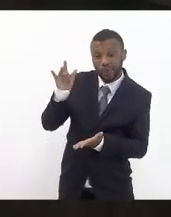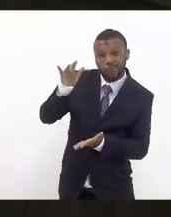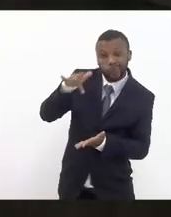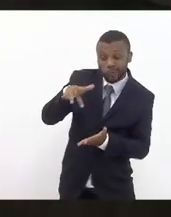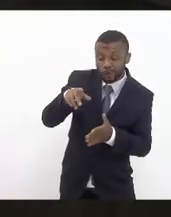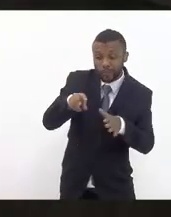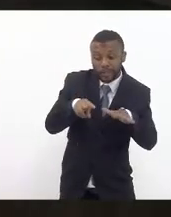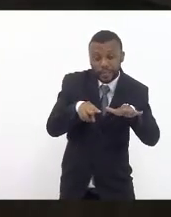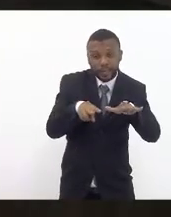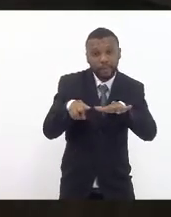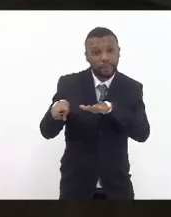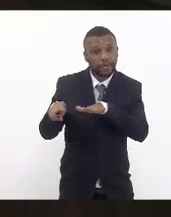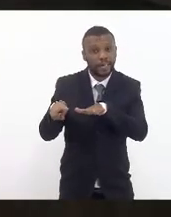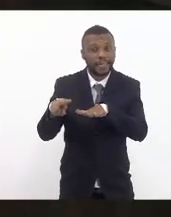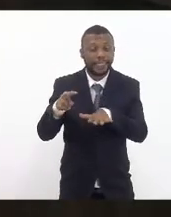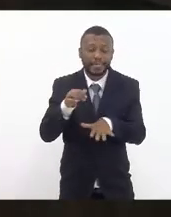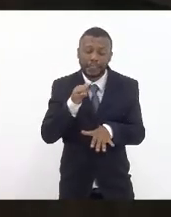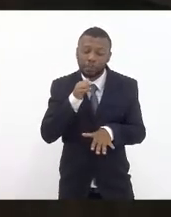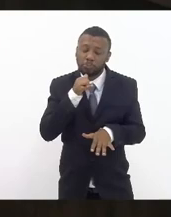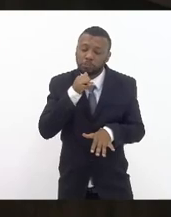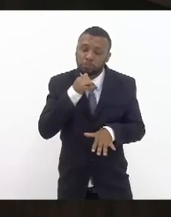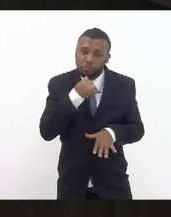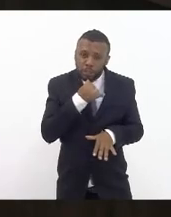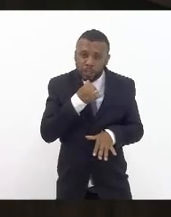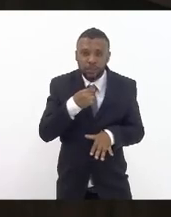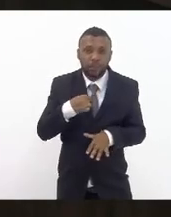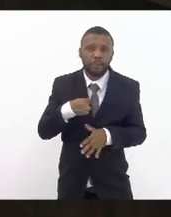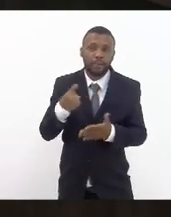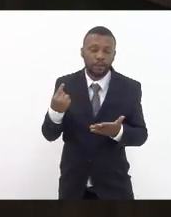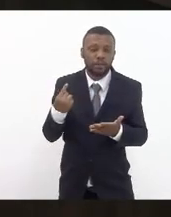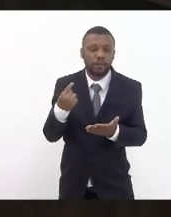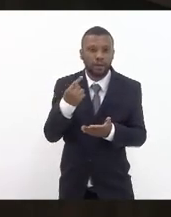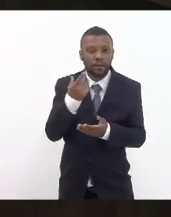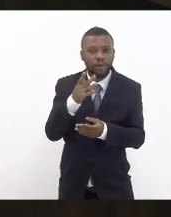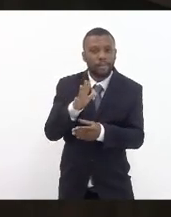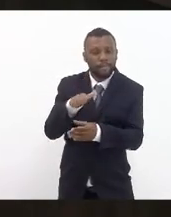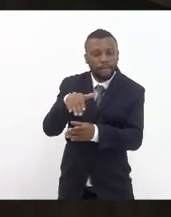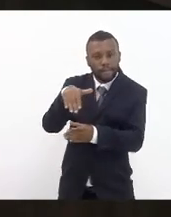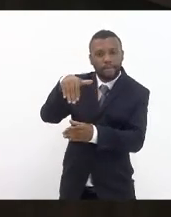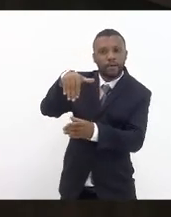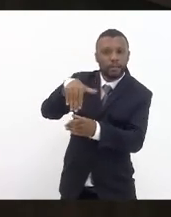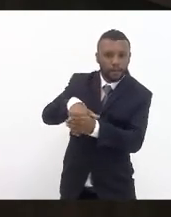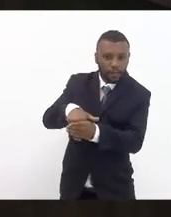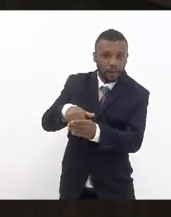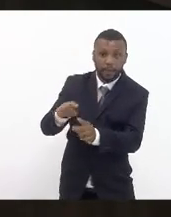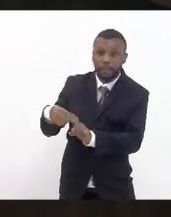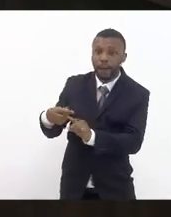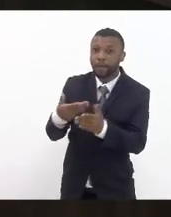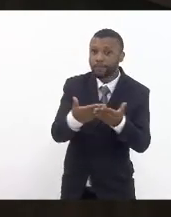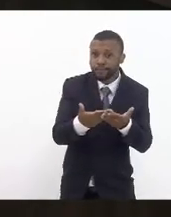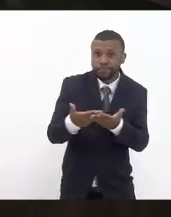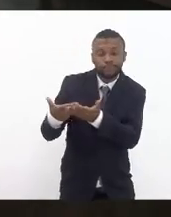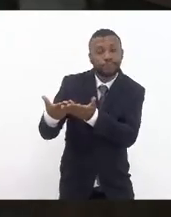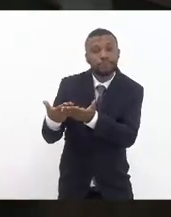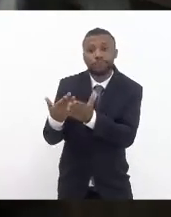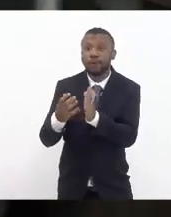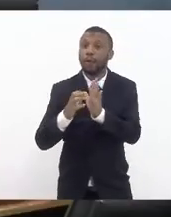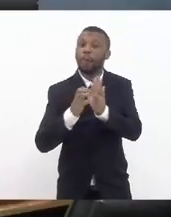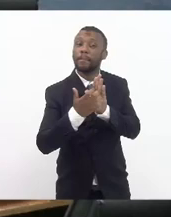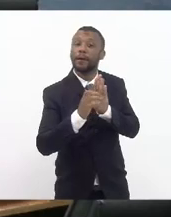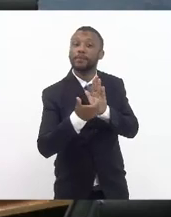semana, para tristeza minha, senhor presidente, que estarei votando e encaminhando pelo Cidadania.